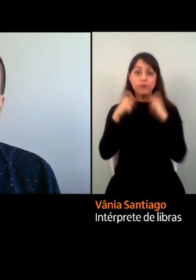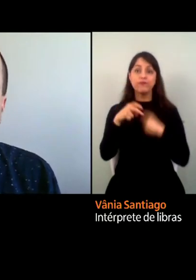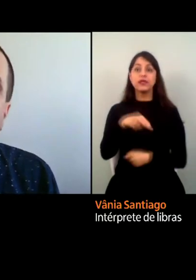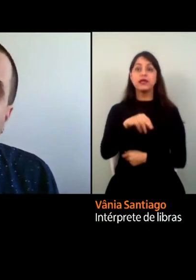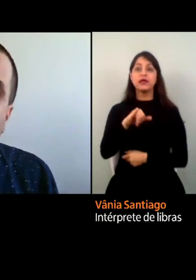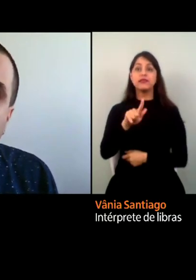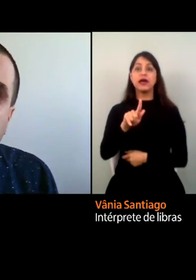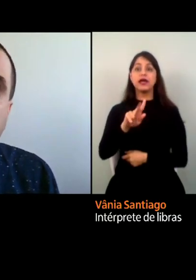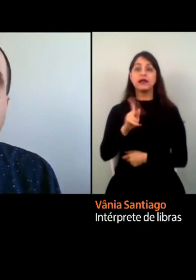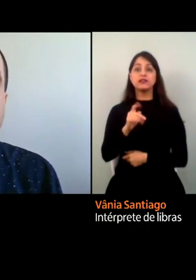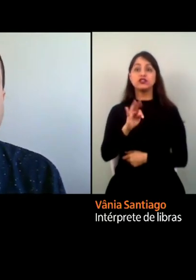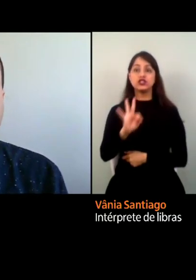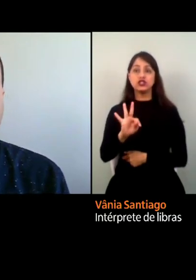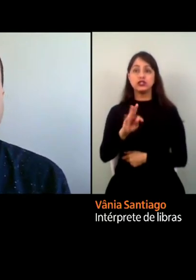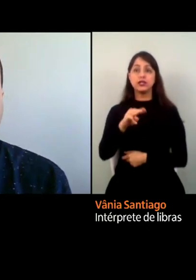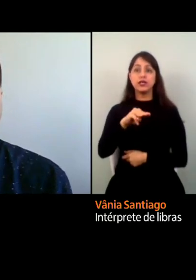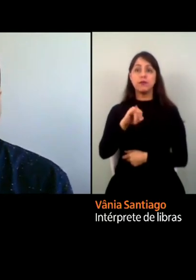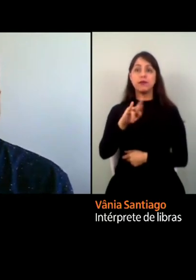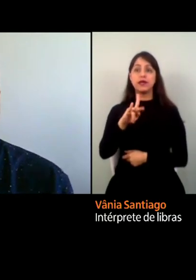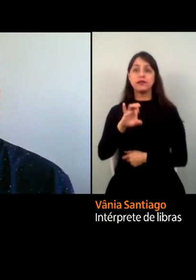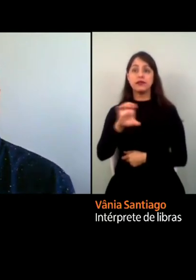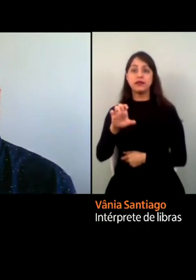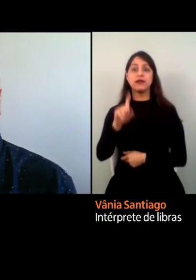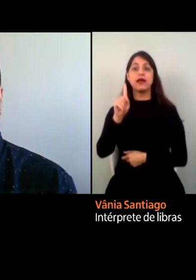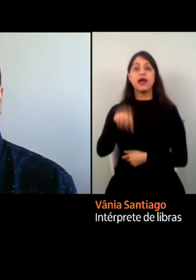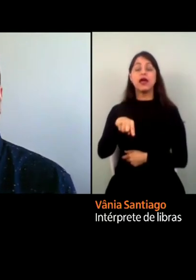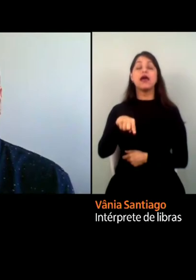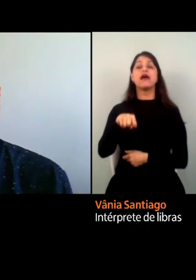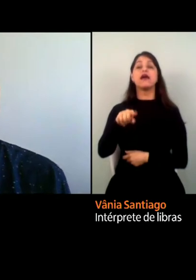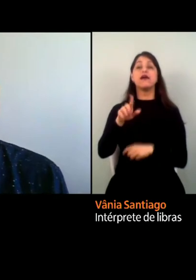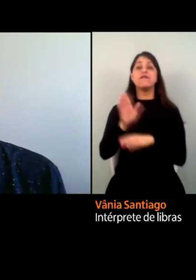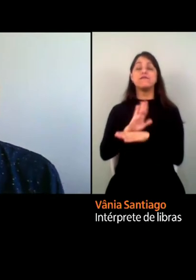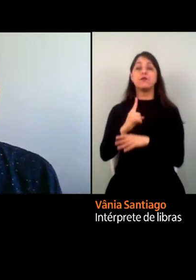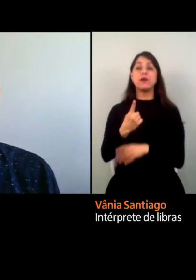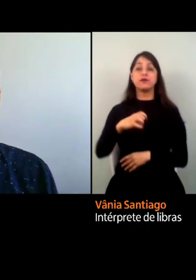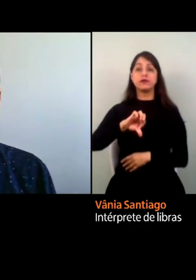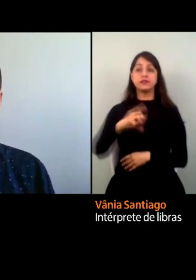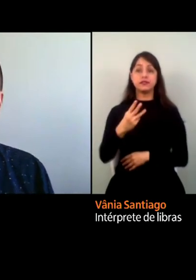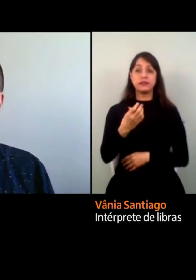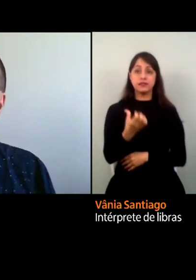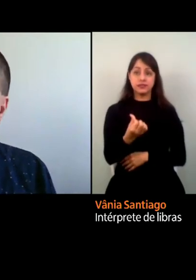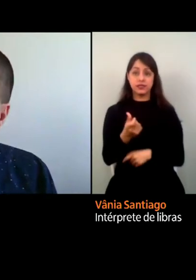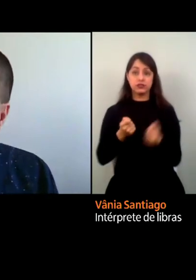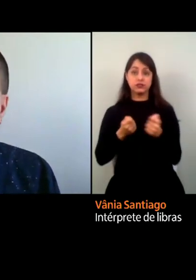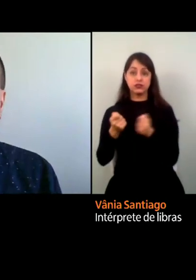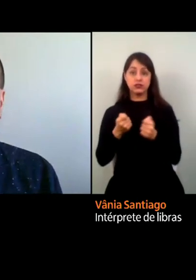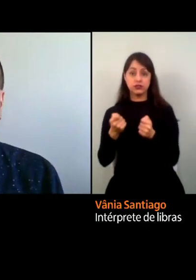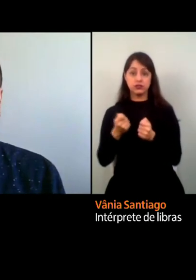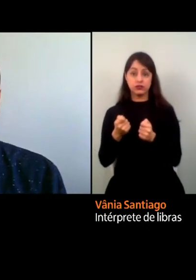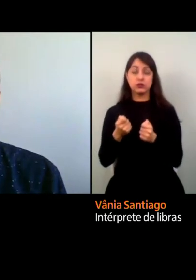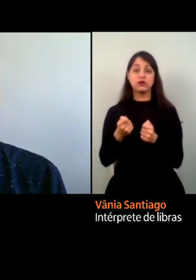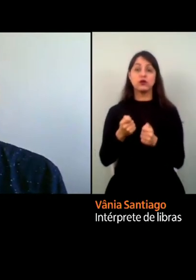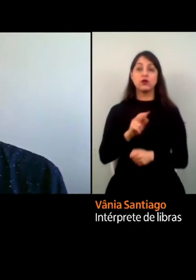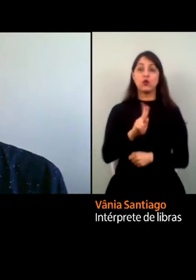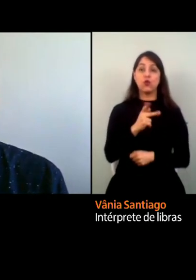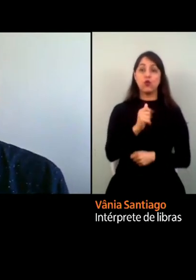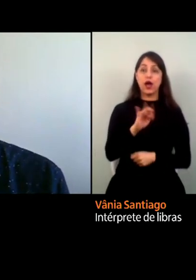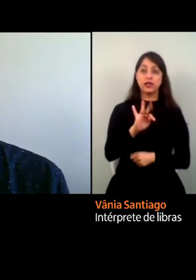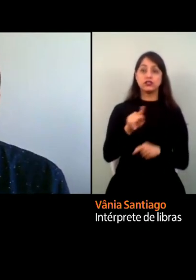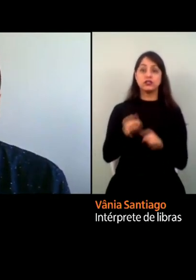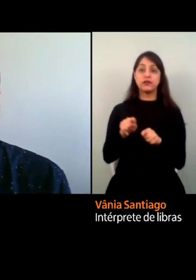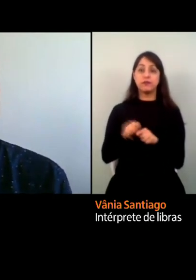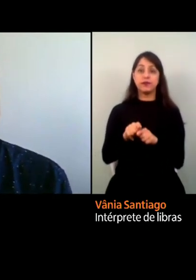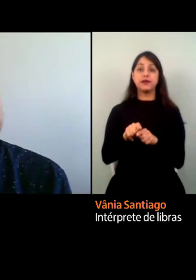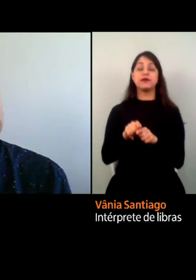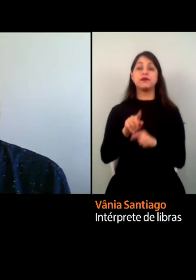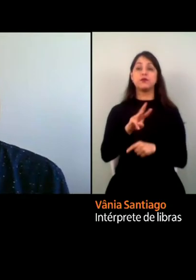de 1936, dirigido por Harry Watt e Basil Wright. Cavalcante também moldou as